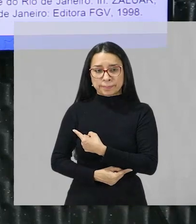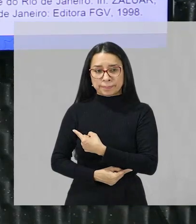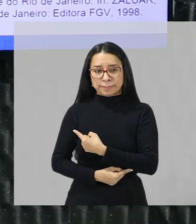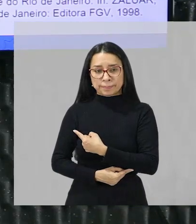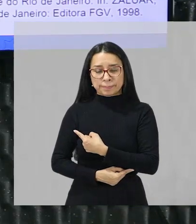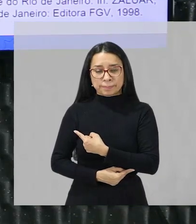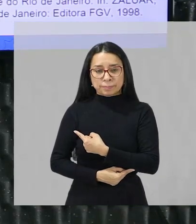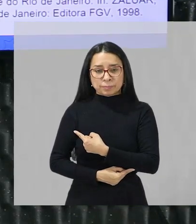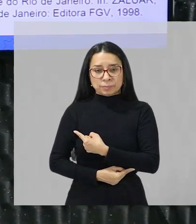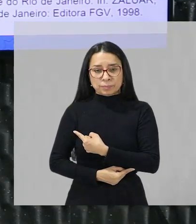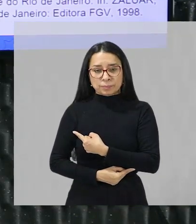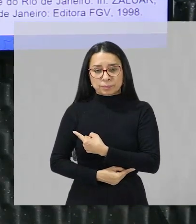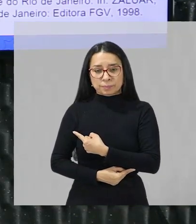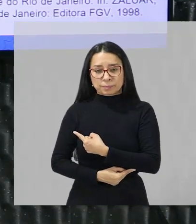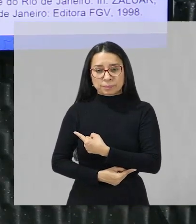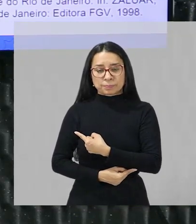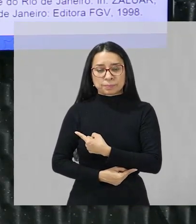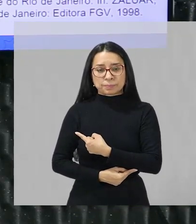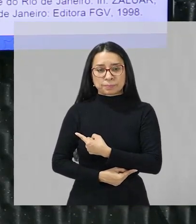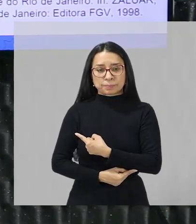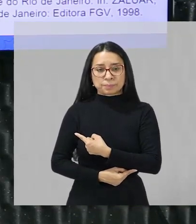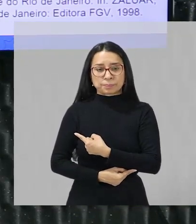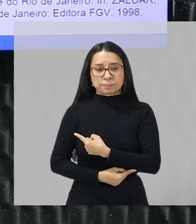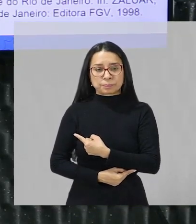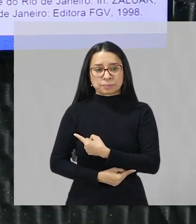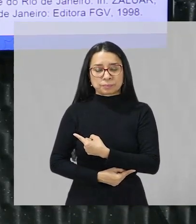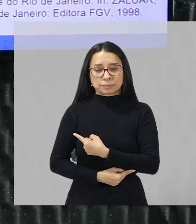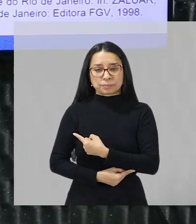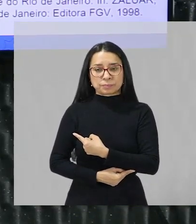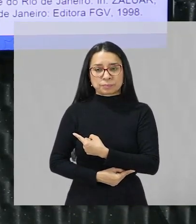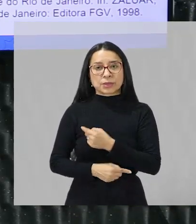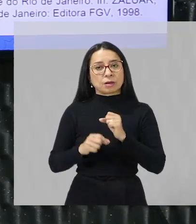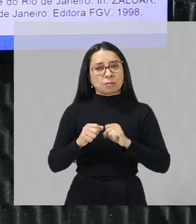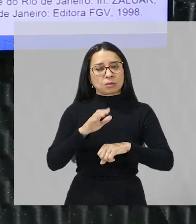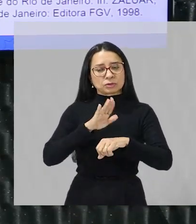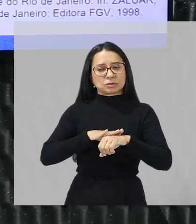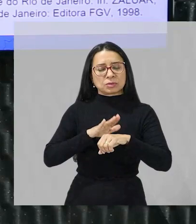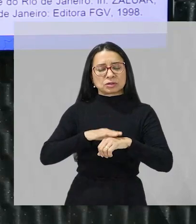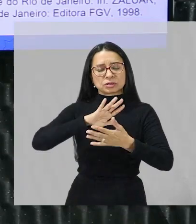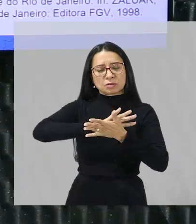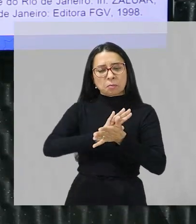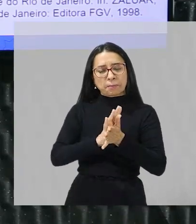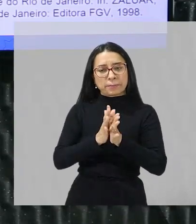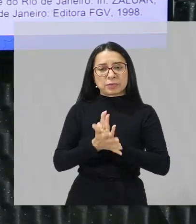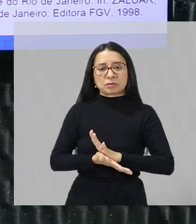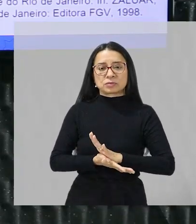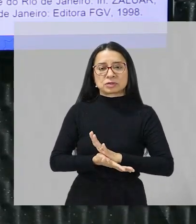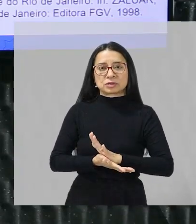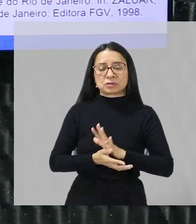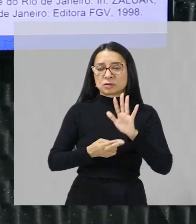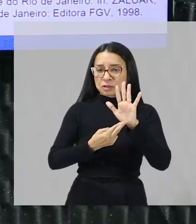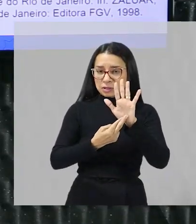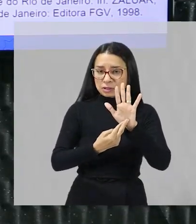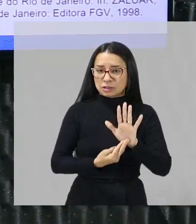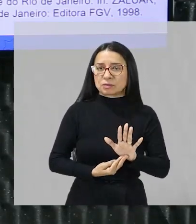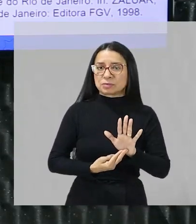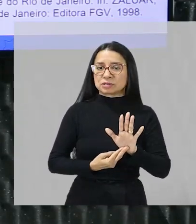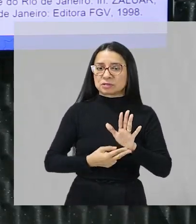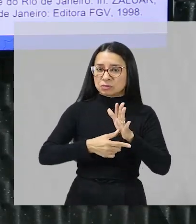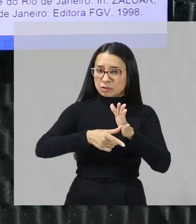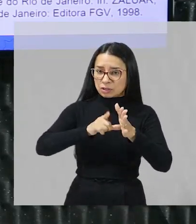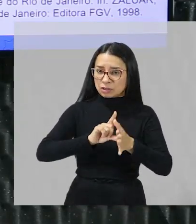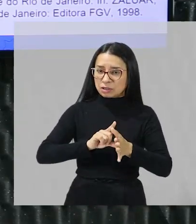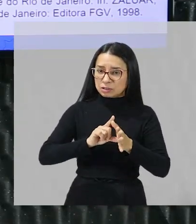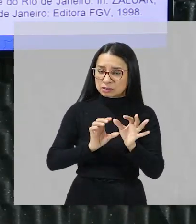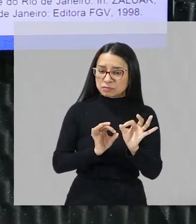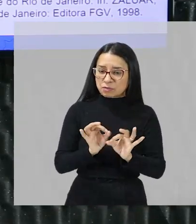representações previamente formuladas pela sociedade, que a gente também pode chamar de preconceito. Uma representação previamente